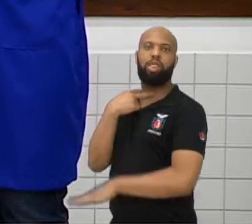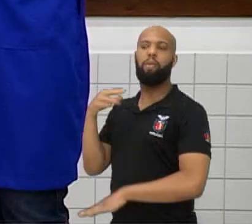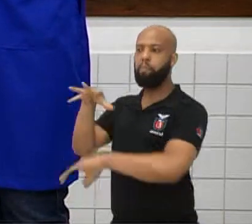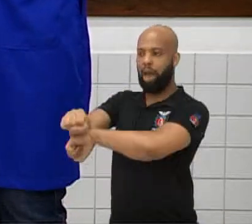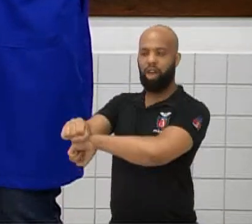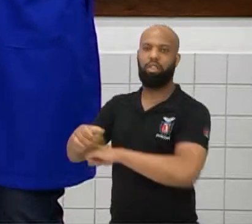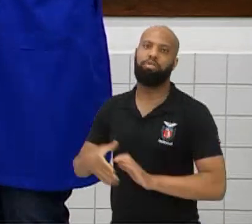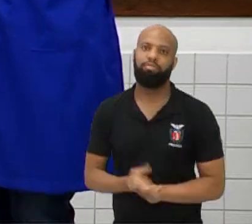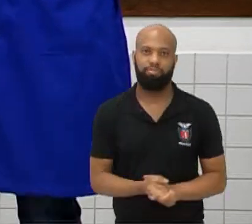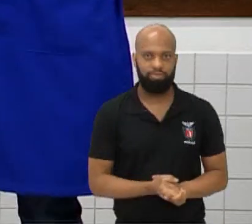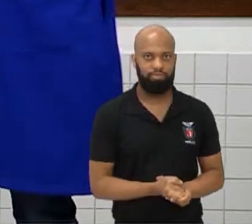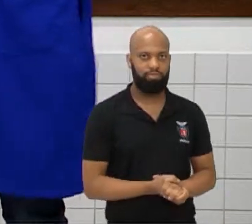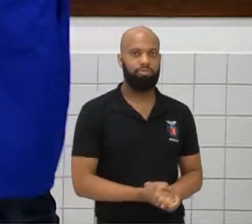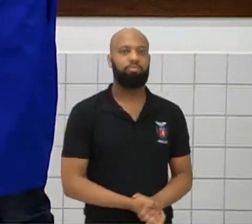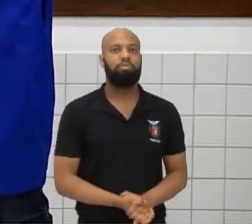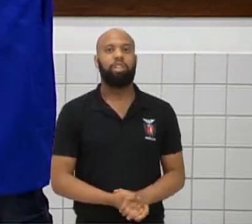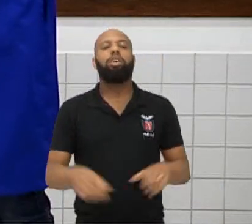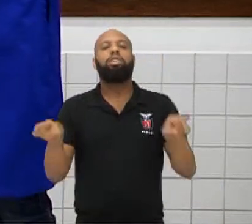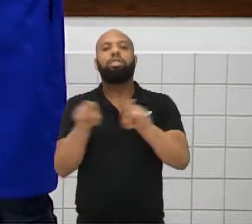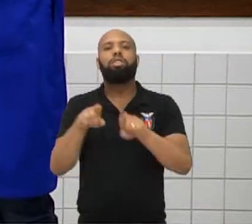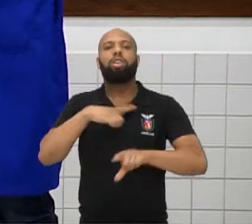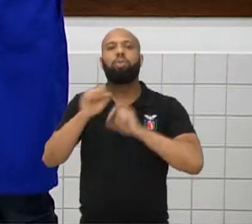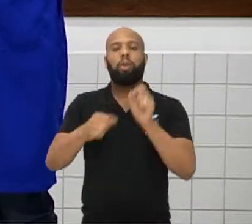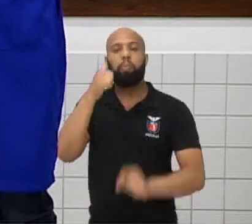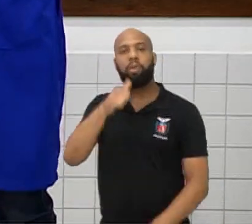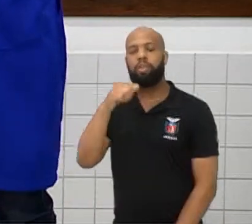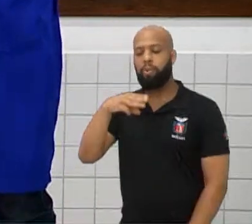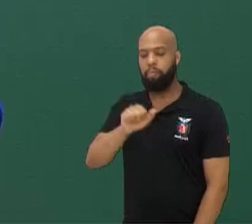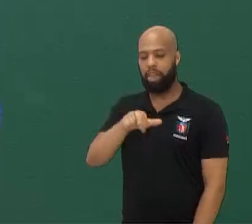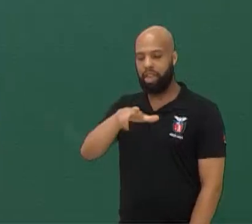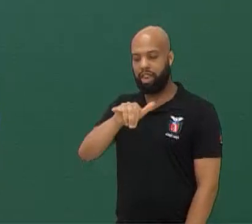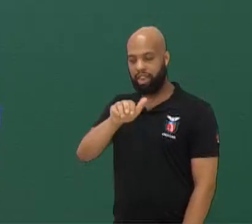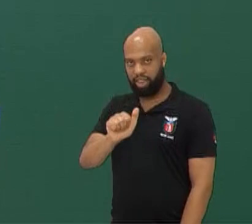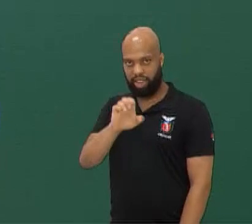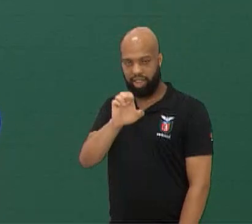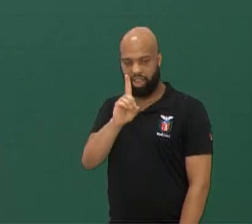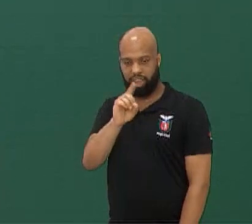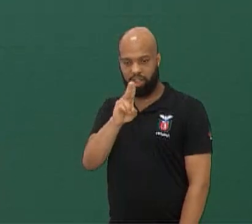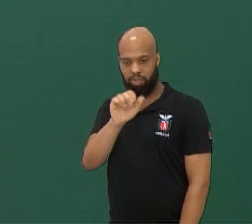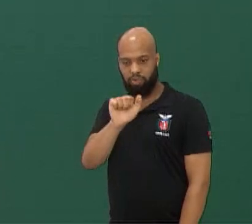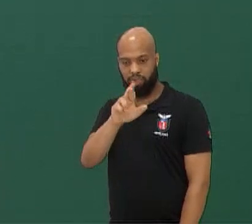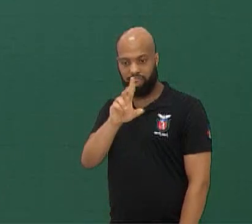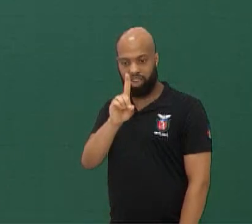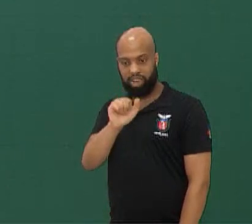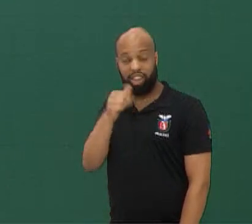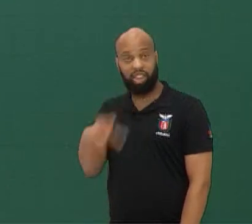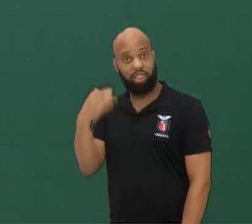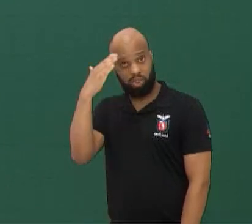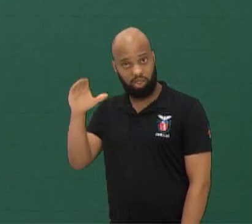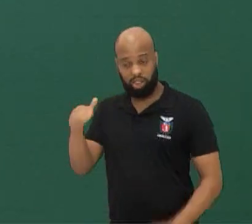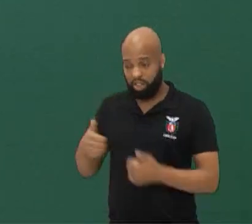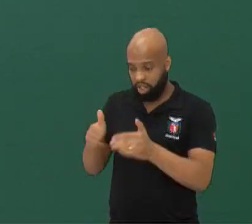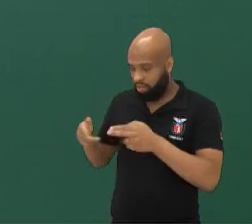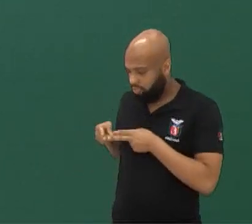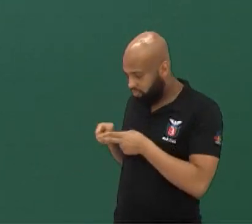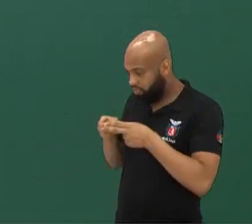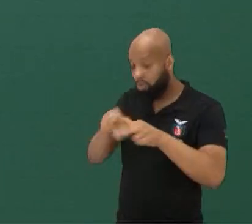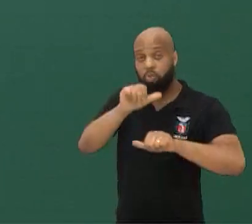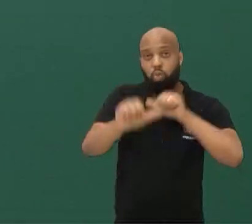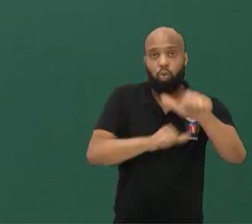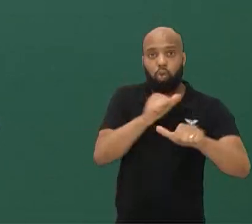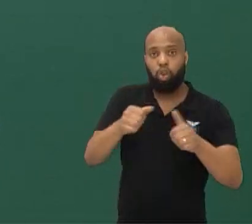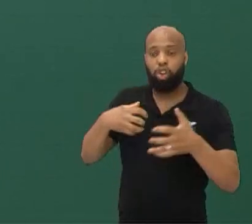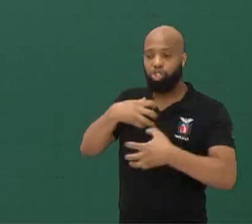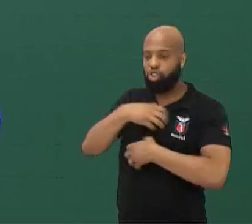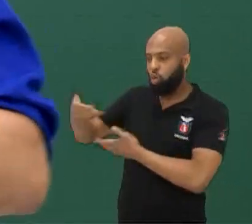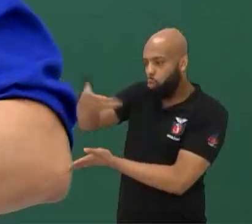então, Júlio? Legal. Certo. Ainda, ó, a Maria Eduarda, do Colégio Estadual Jaime Canet de Curitiba. A abertura dos portos mudou o